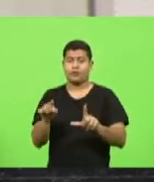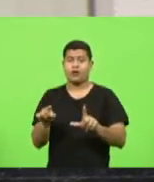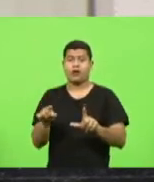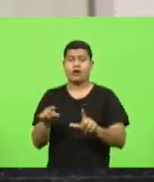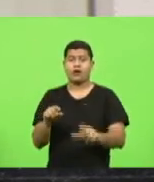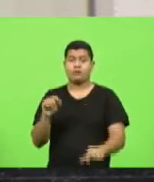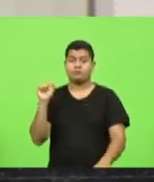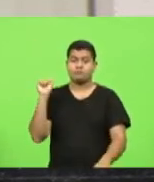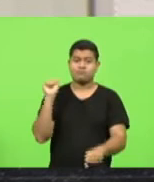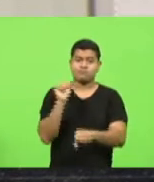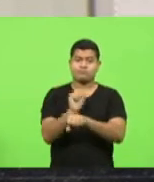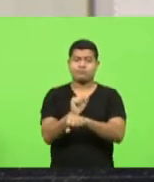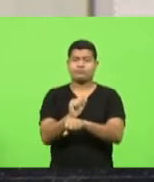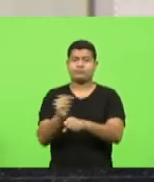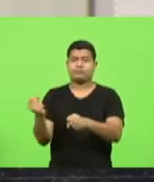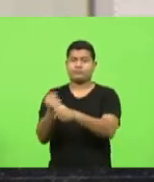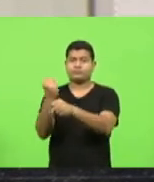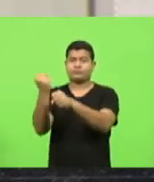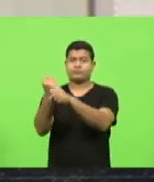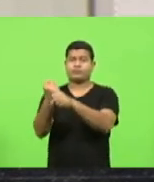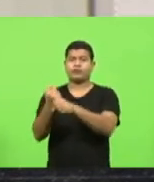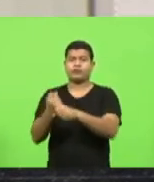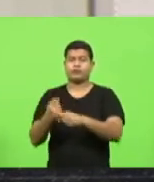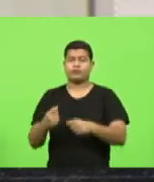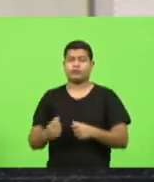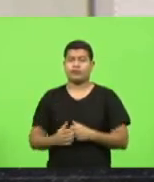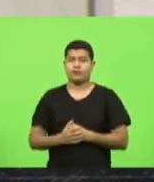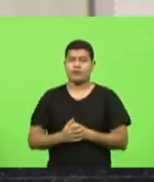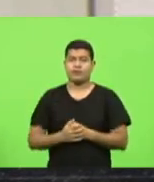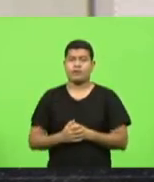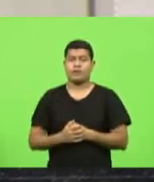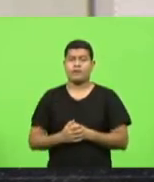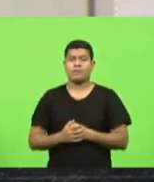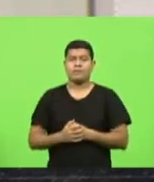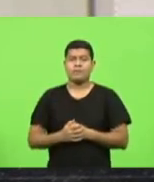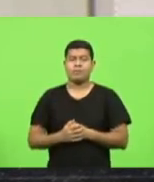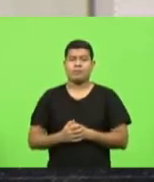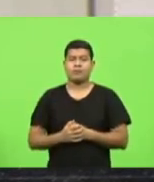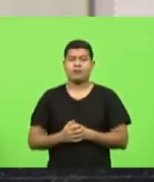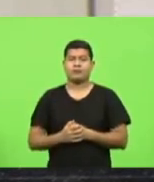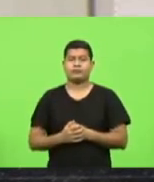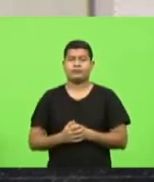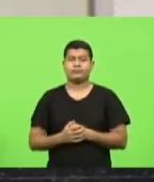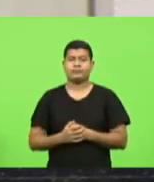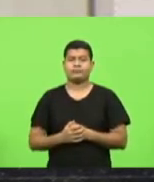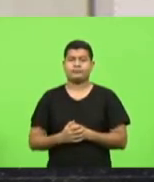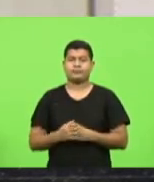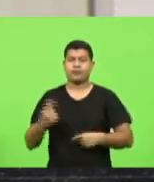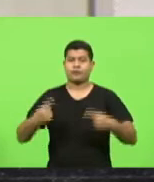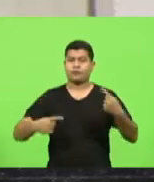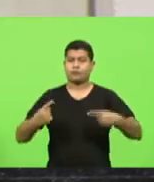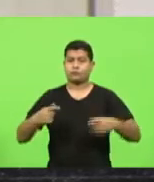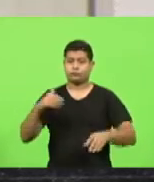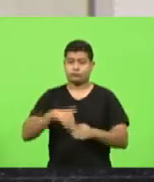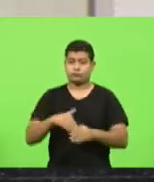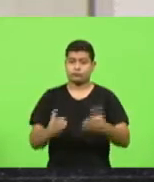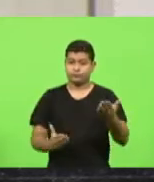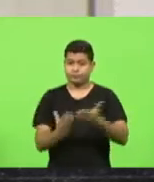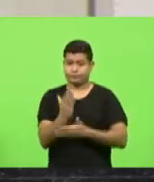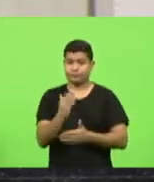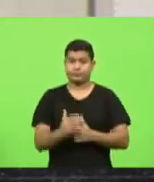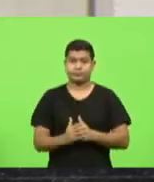paralisação de obras públicas em discussão em votação aprovado